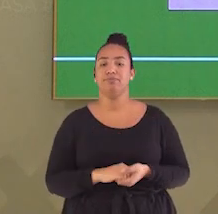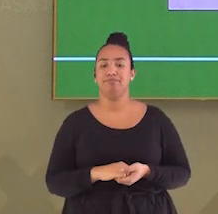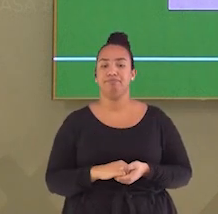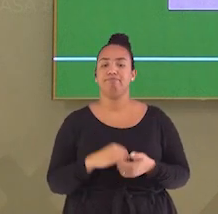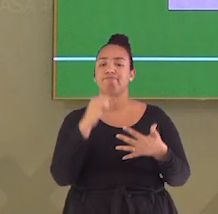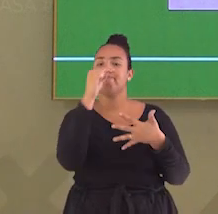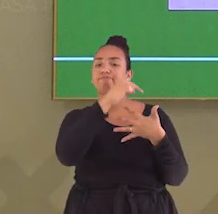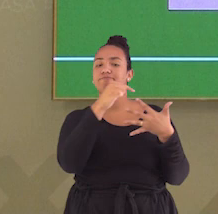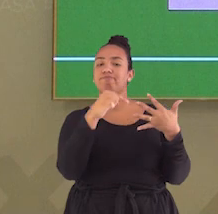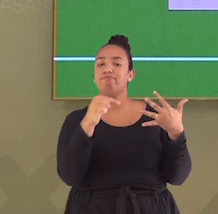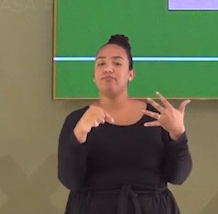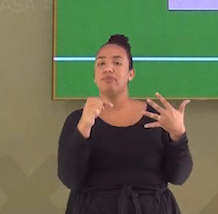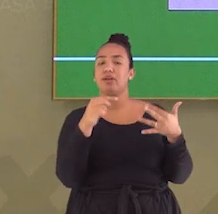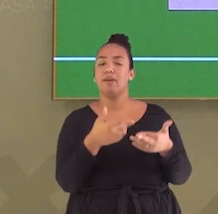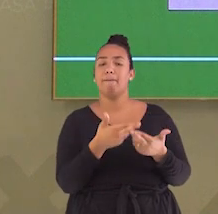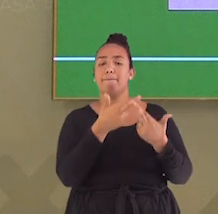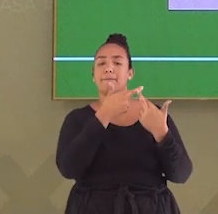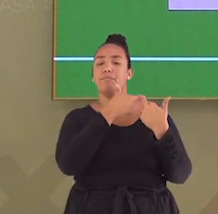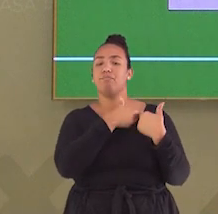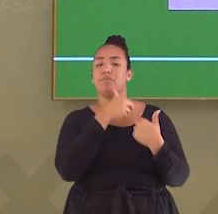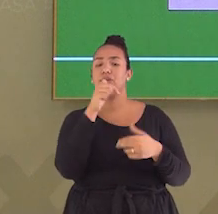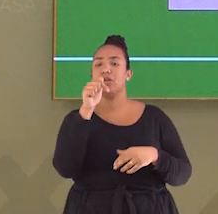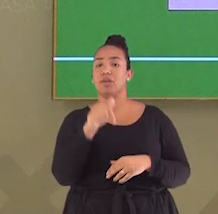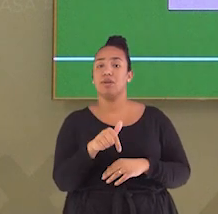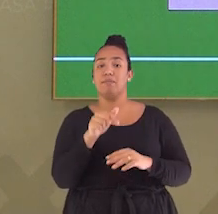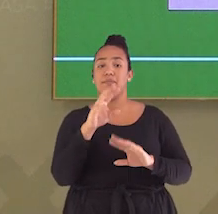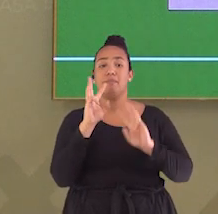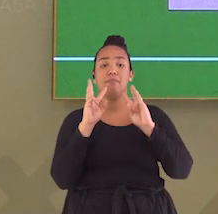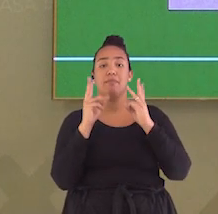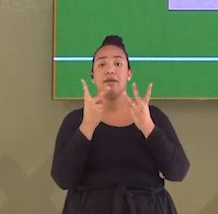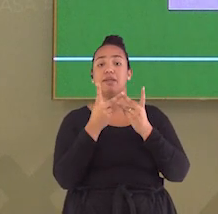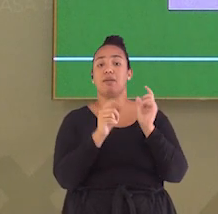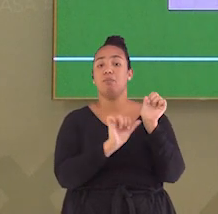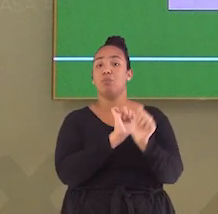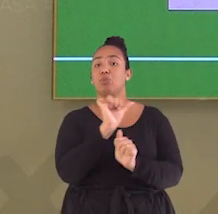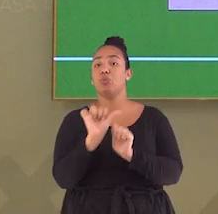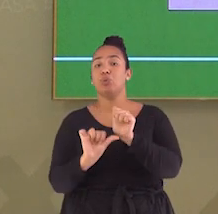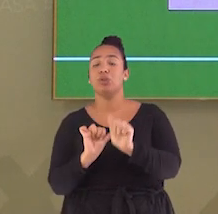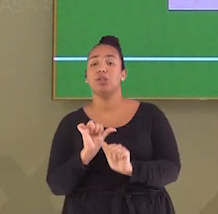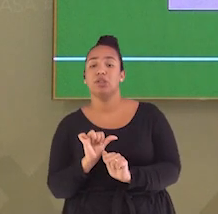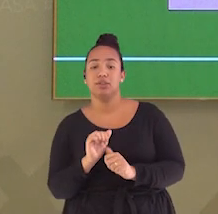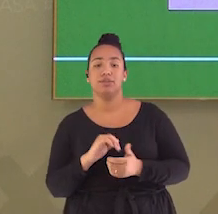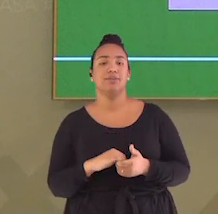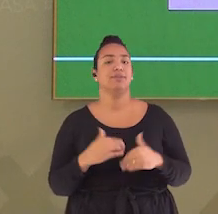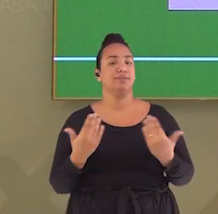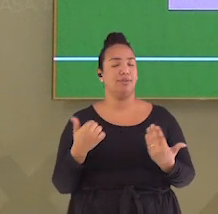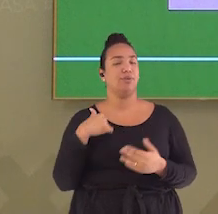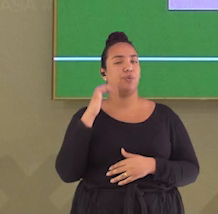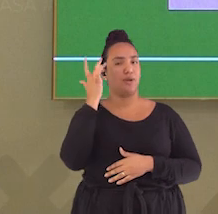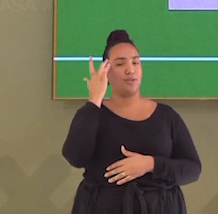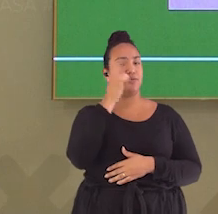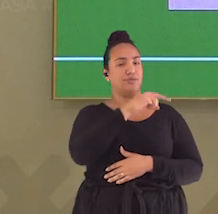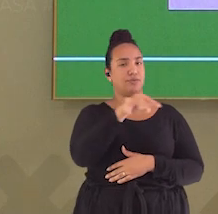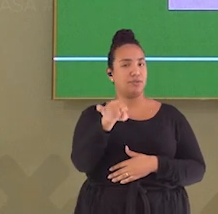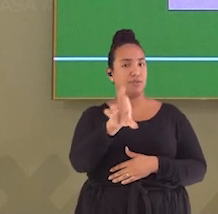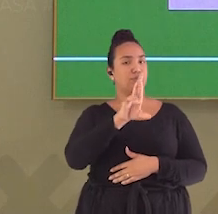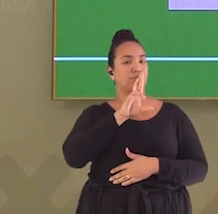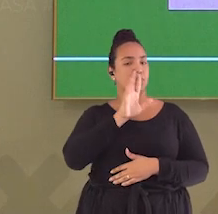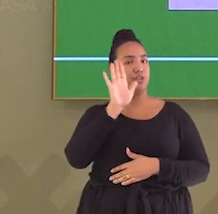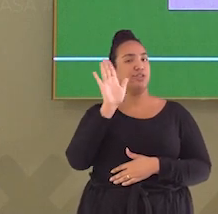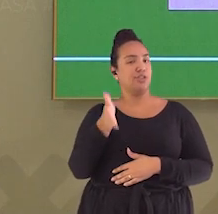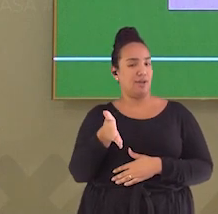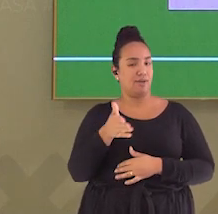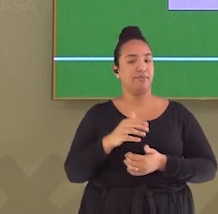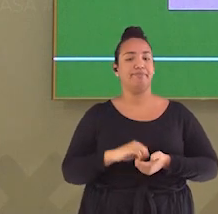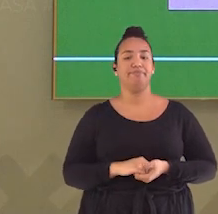os fatores responsáveis pelas mudanças de estado físico na matéria? Eu acho que com a aula vocês conseguem responder. Vamos